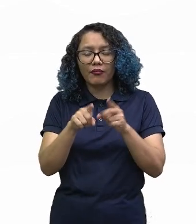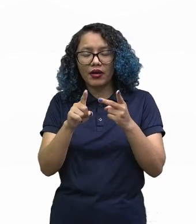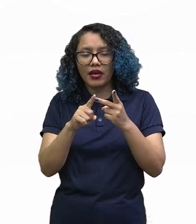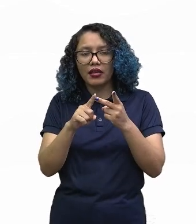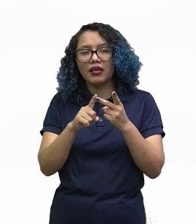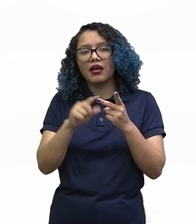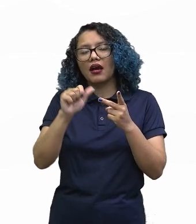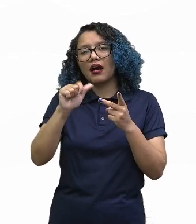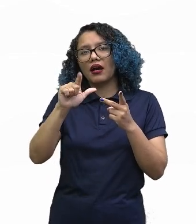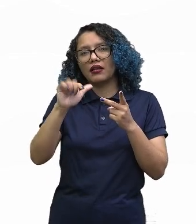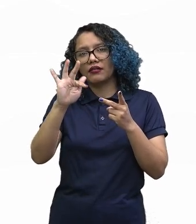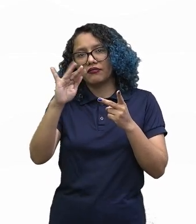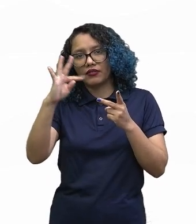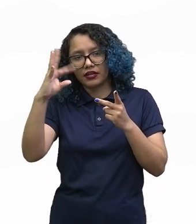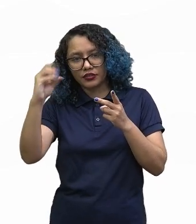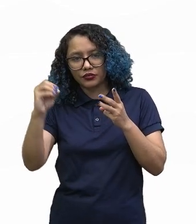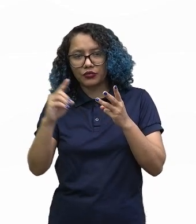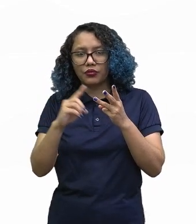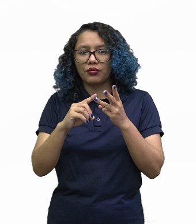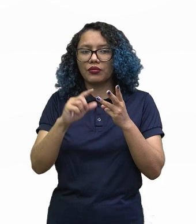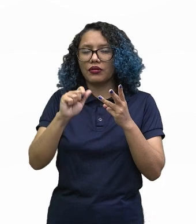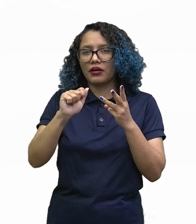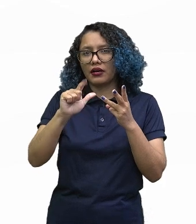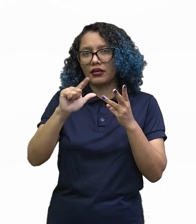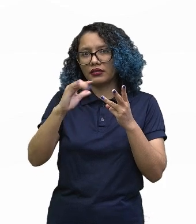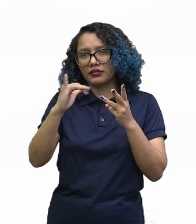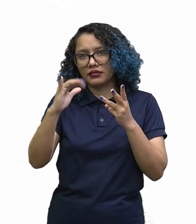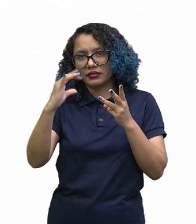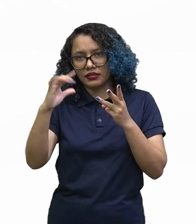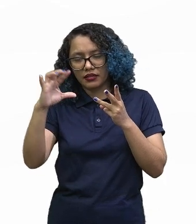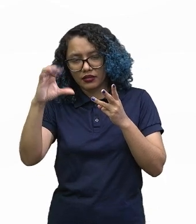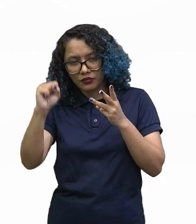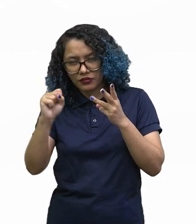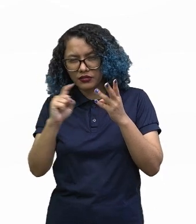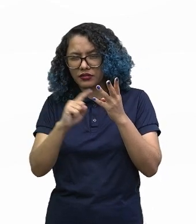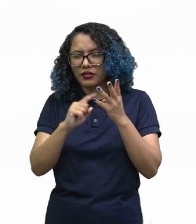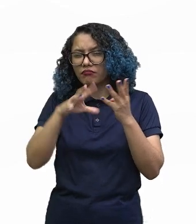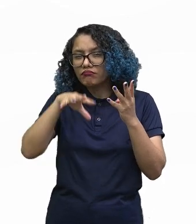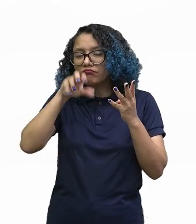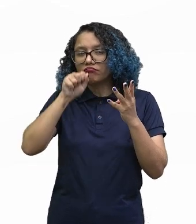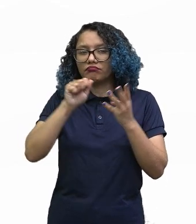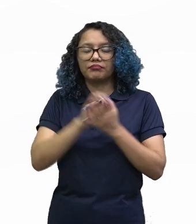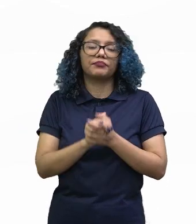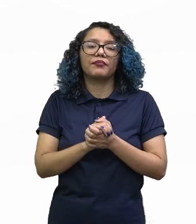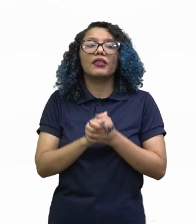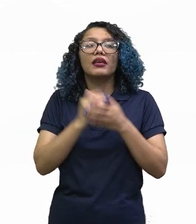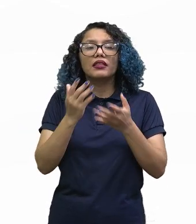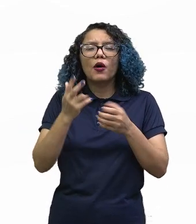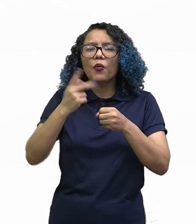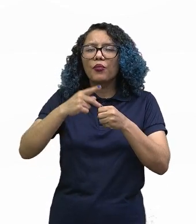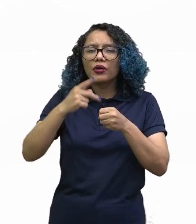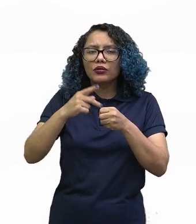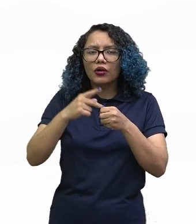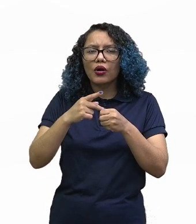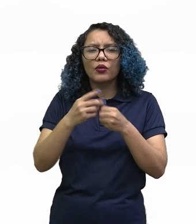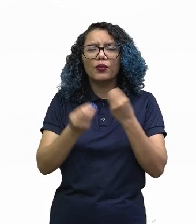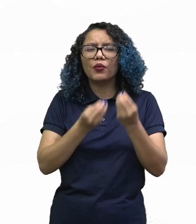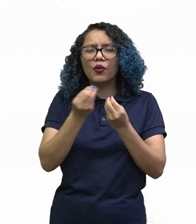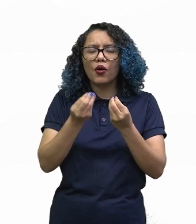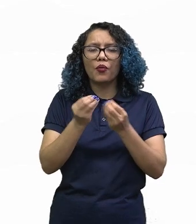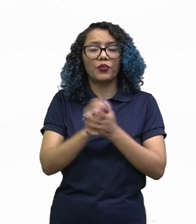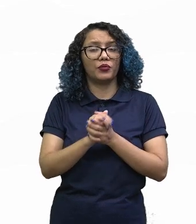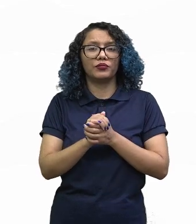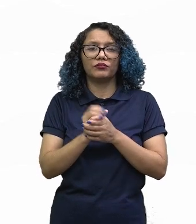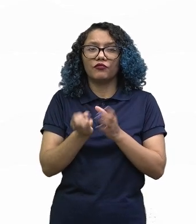alifáticos, alicíclicos e aromáticos. O petróleo é originado a partir da decomposição de matéria